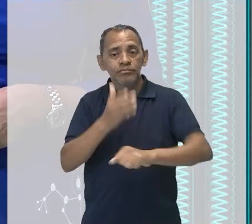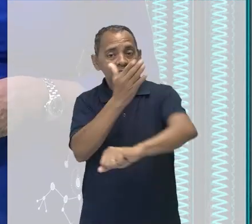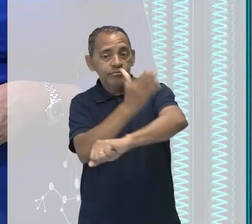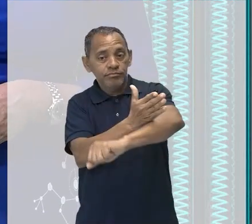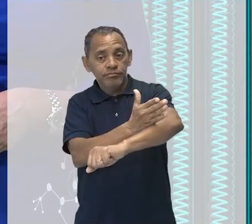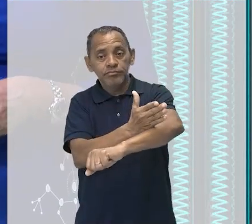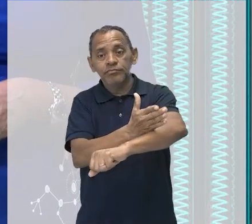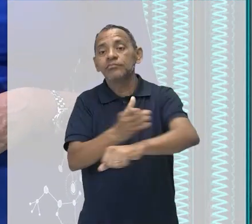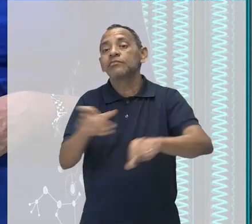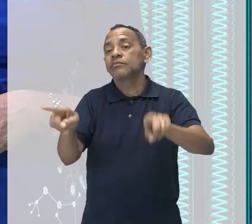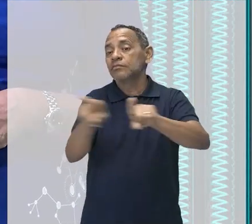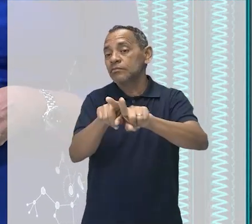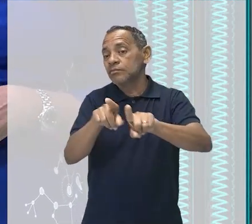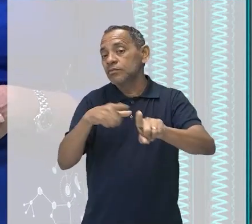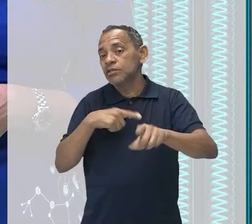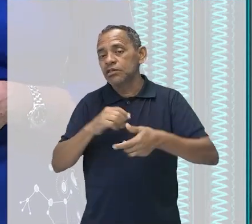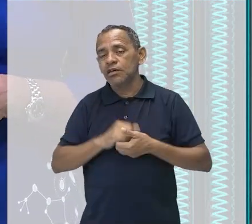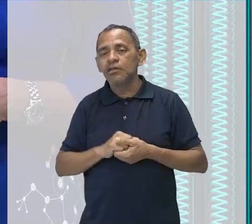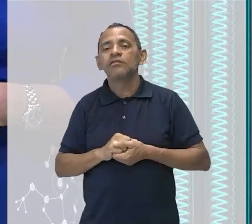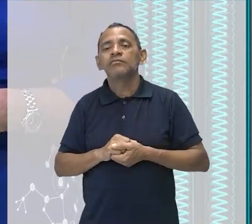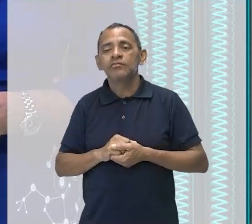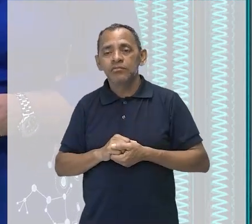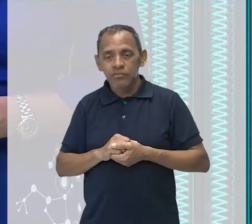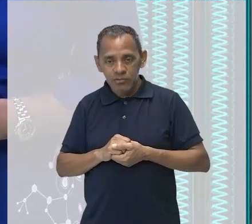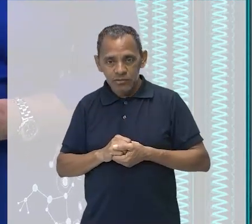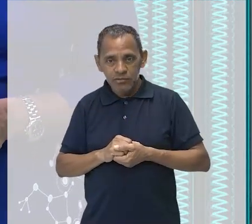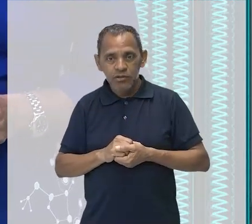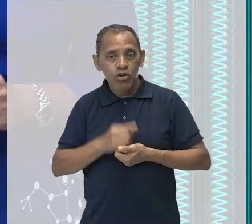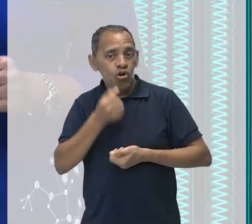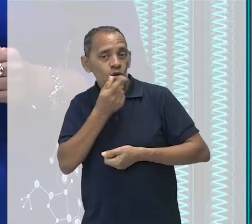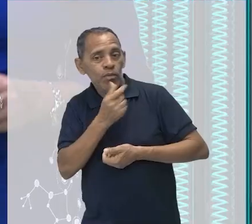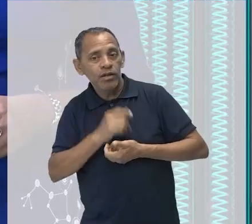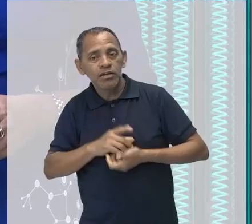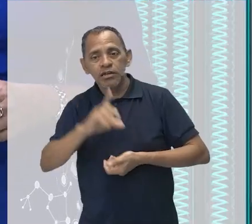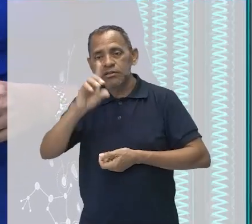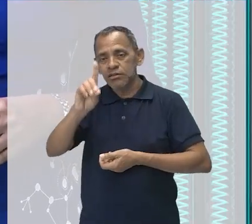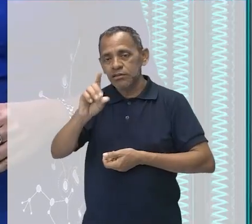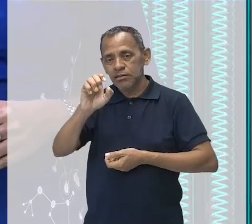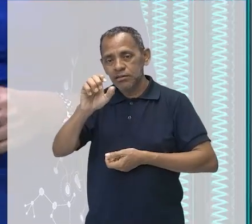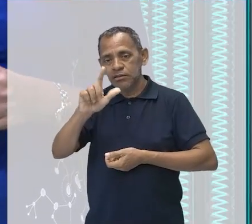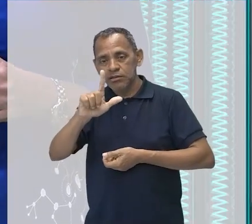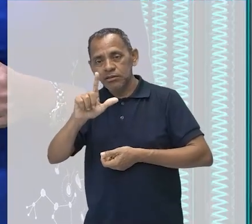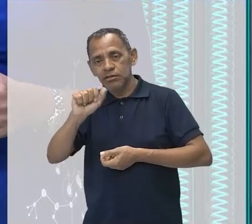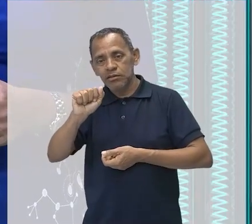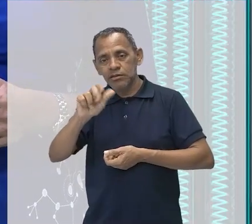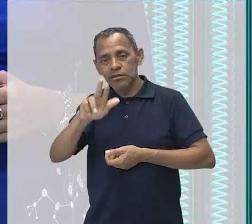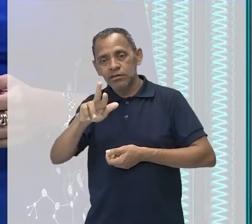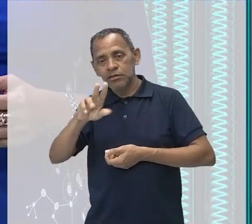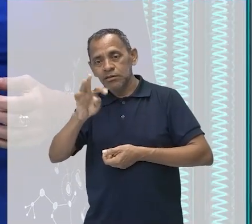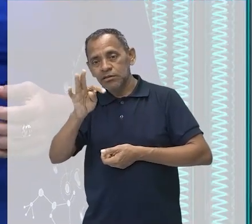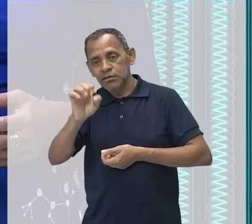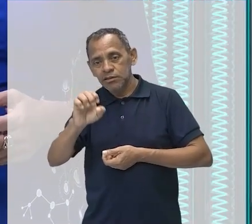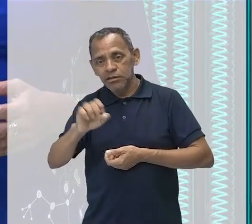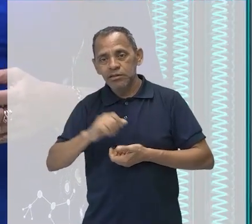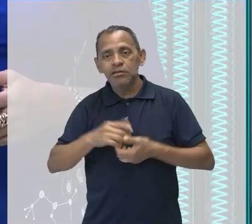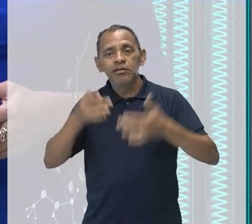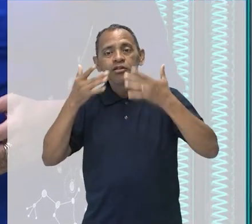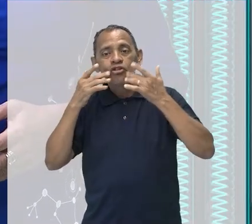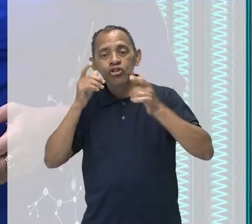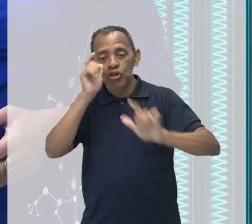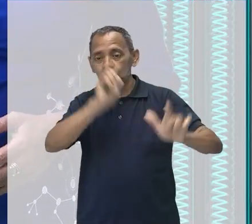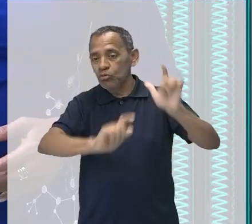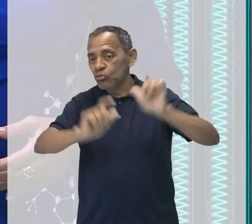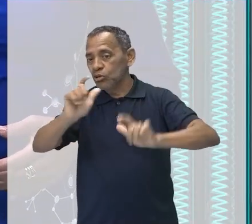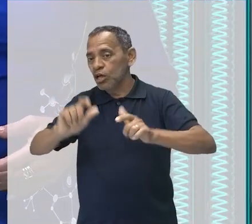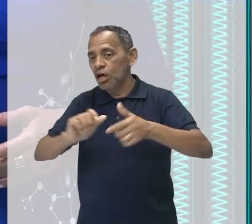dell'arte. O que é a comédia dell'arte? É um teatro popular ambulante que teve início no